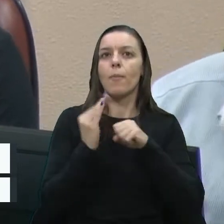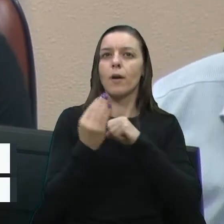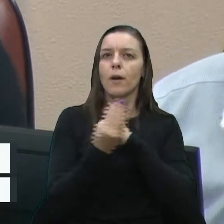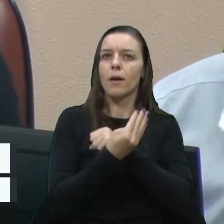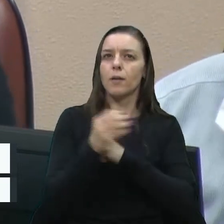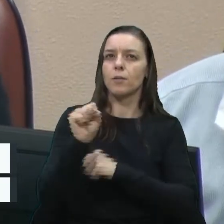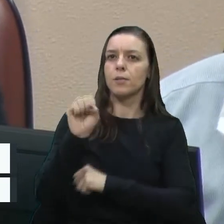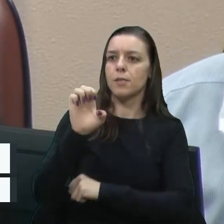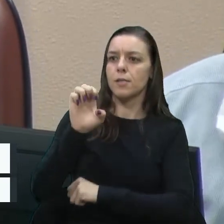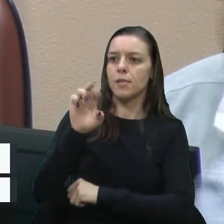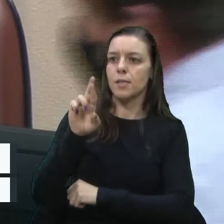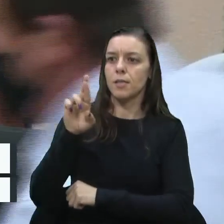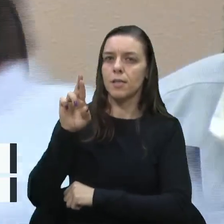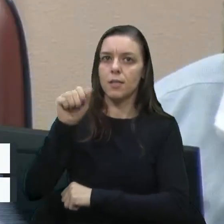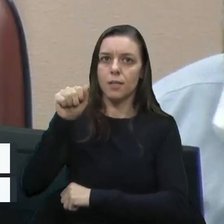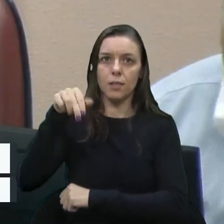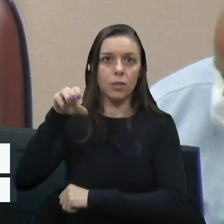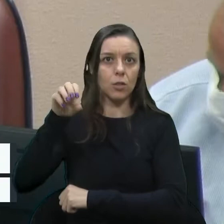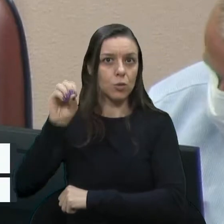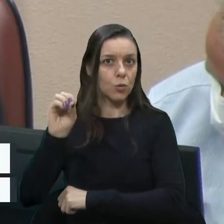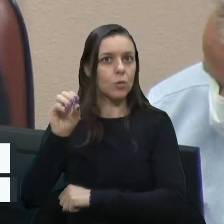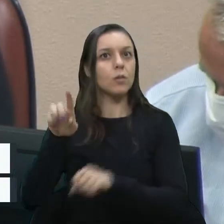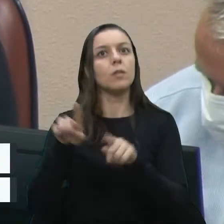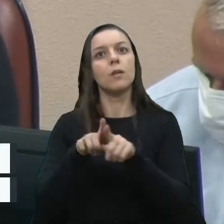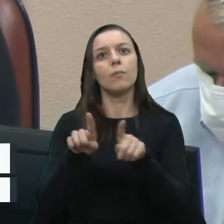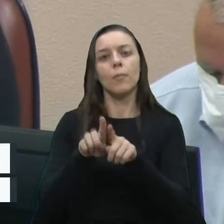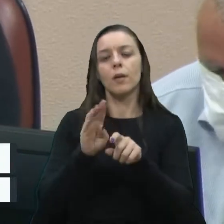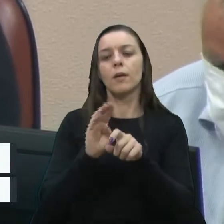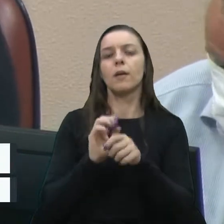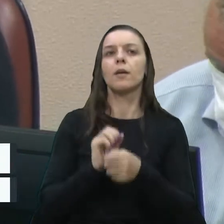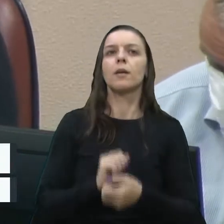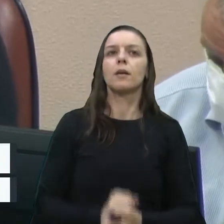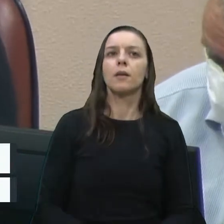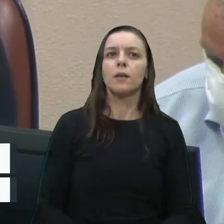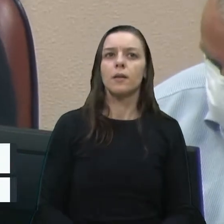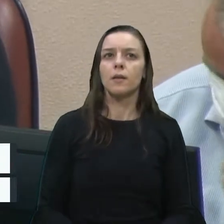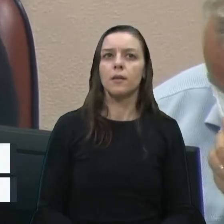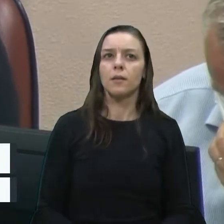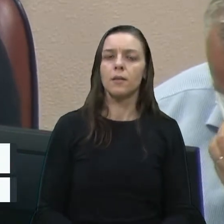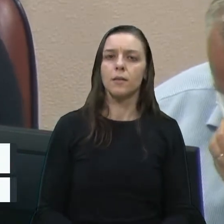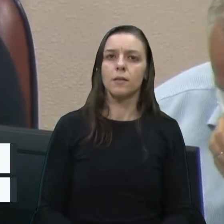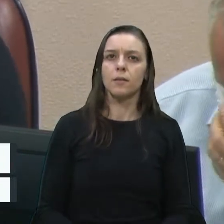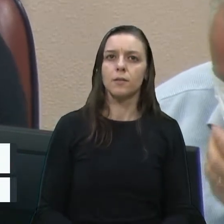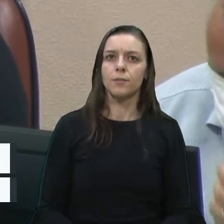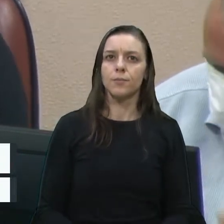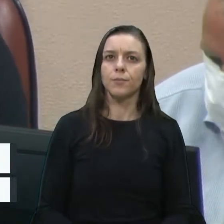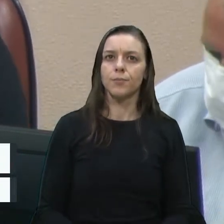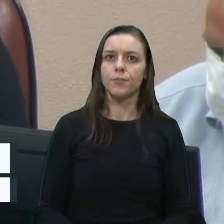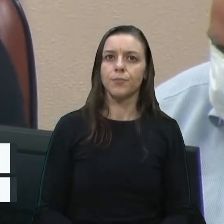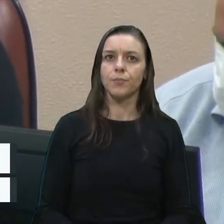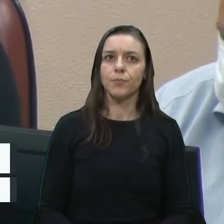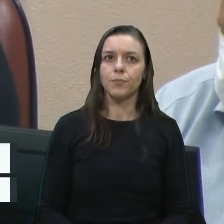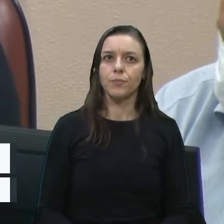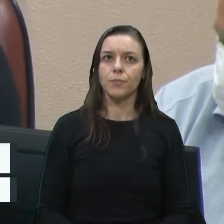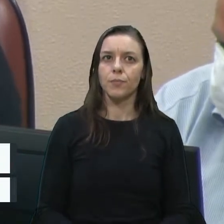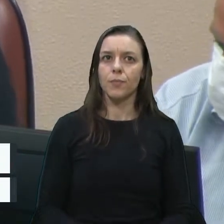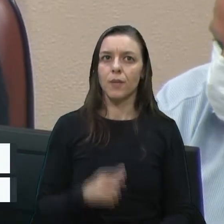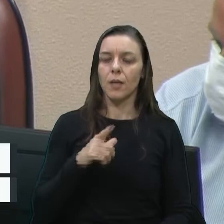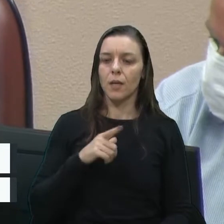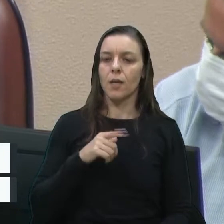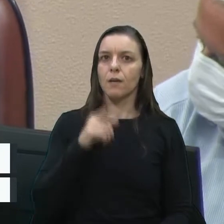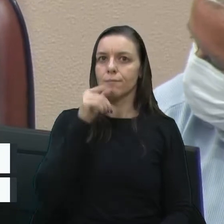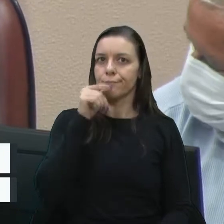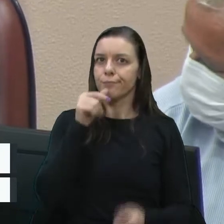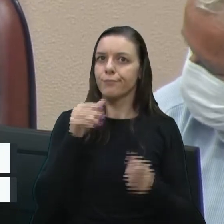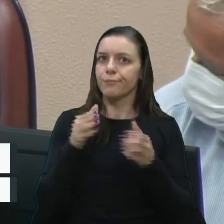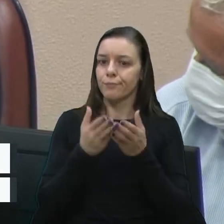o vereador Juliano também acompanha muito, nós estamos no bairro Serrano, aonde que veio, alagava muito a